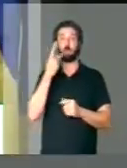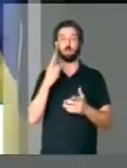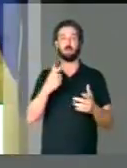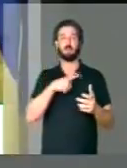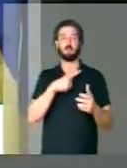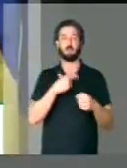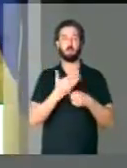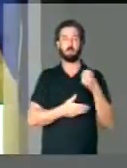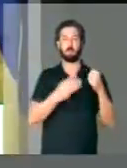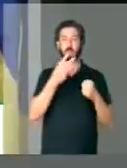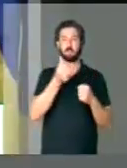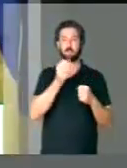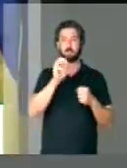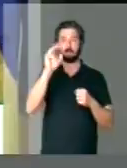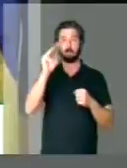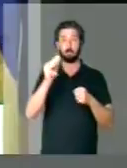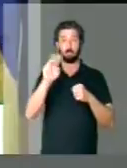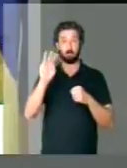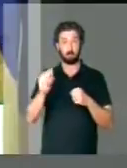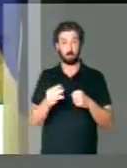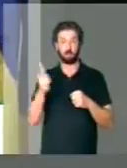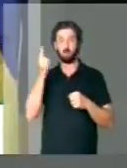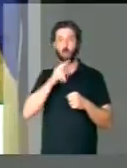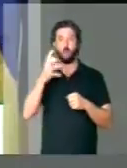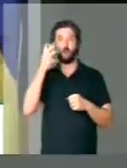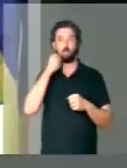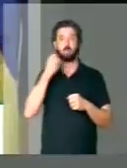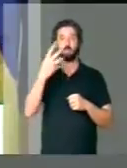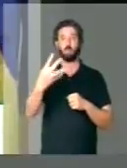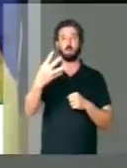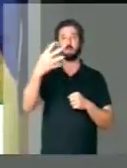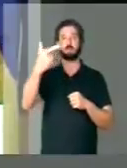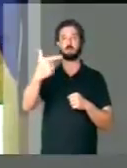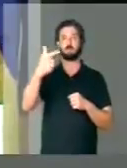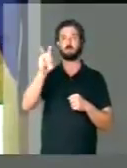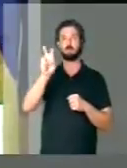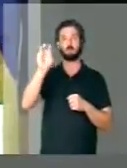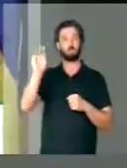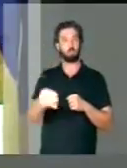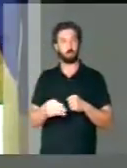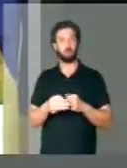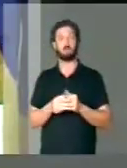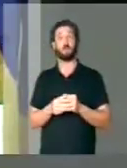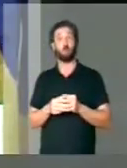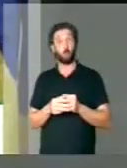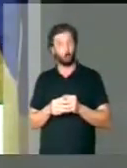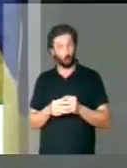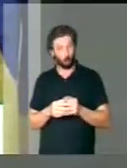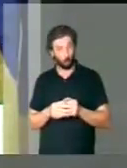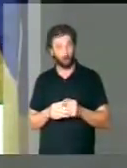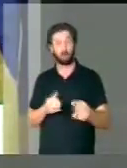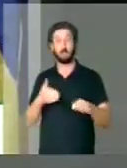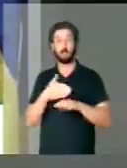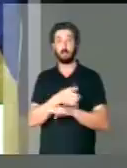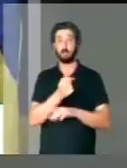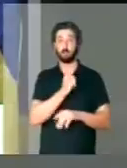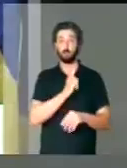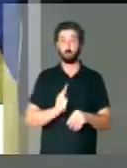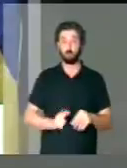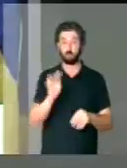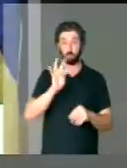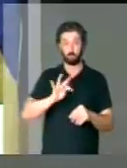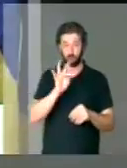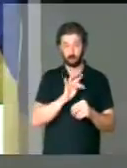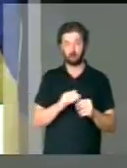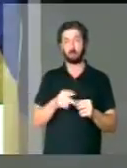que tinha um lance mínimo de 360 milhões, foi arrematado por 425 milhões, que entra no caixa do governo